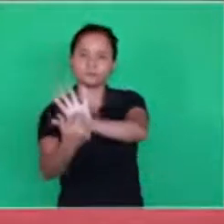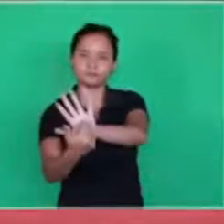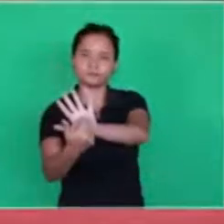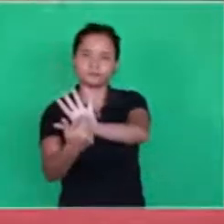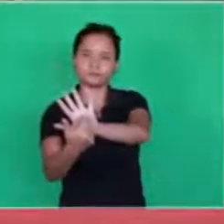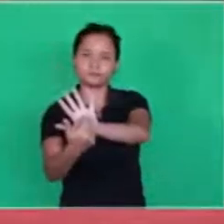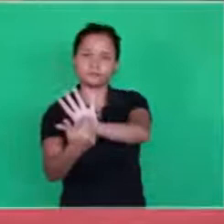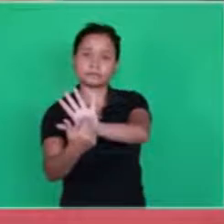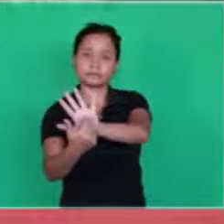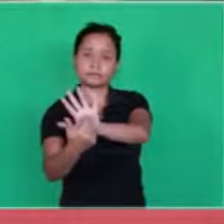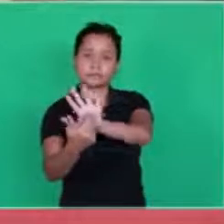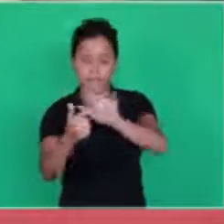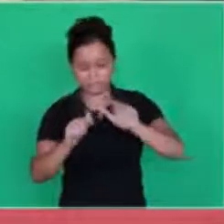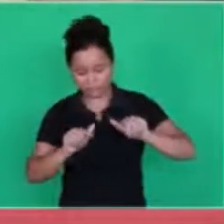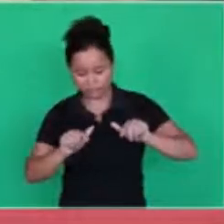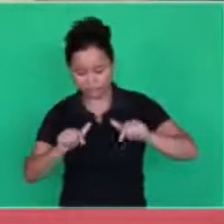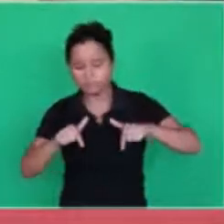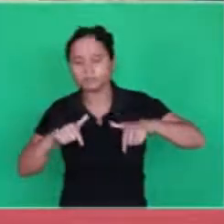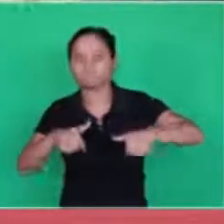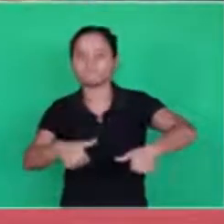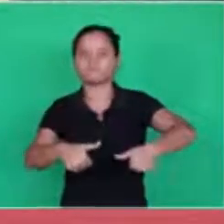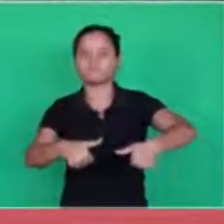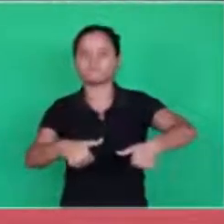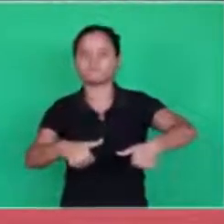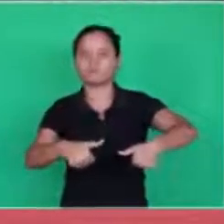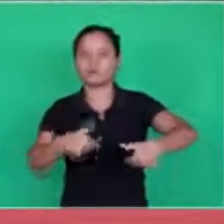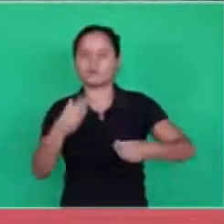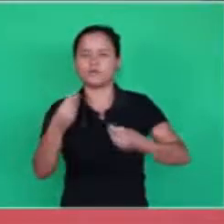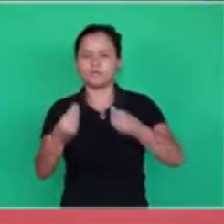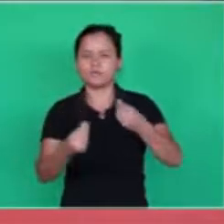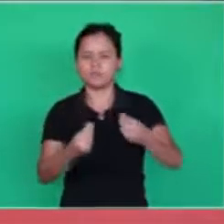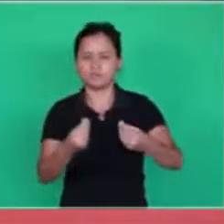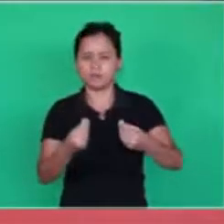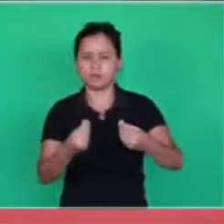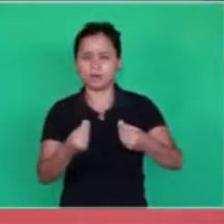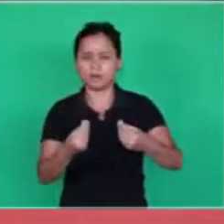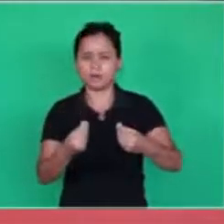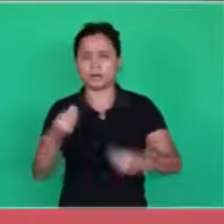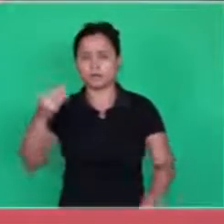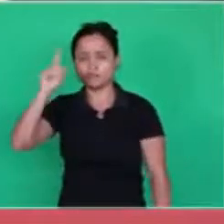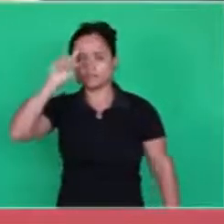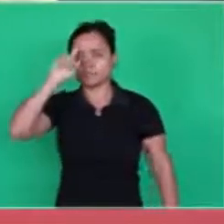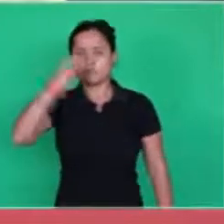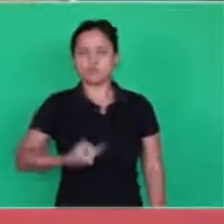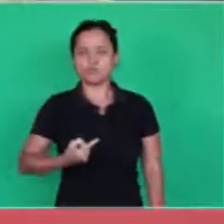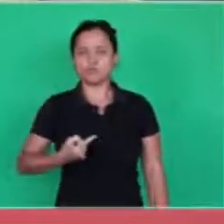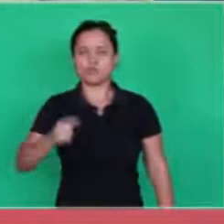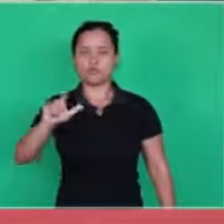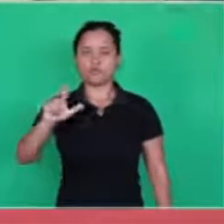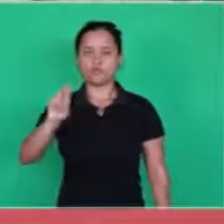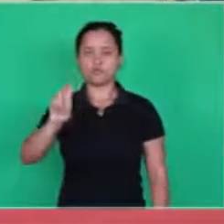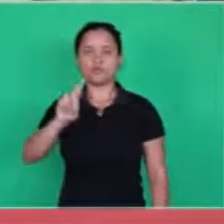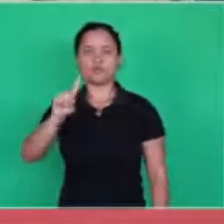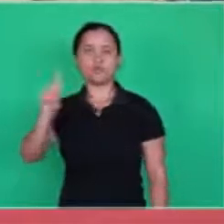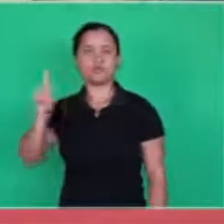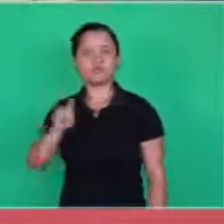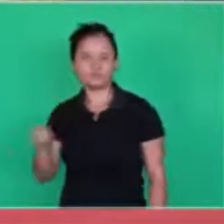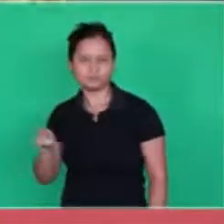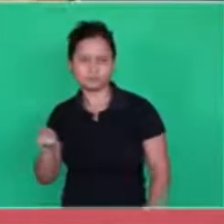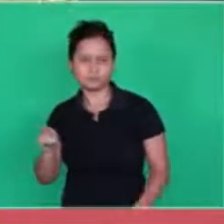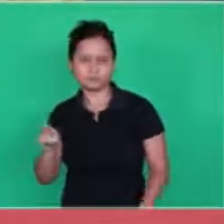Quando Deus diz assim, haja luz, houve a ação do verbo. A palavra de